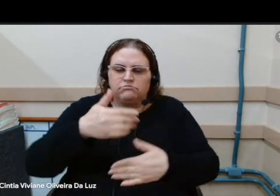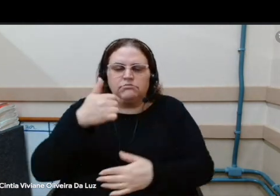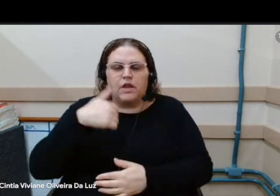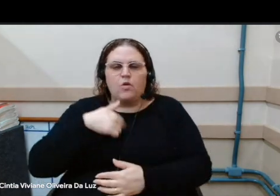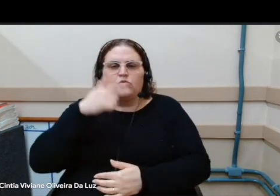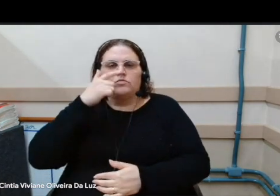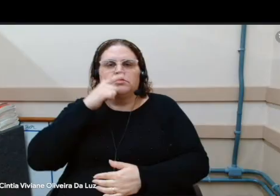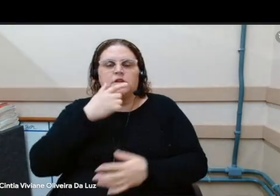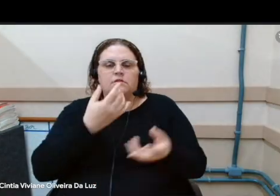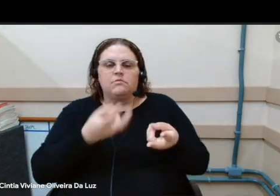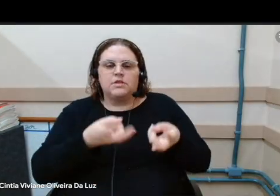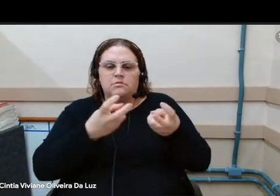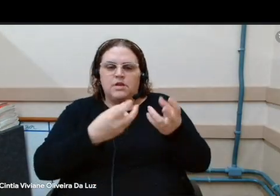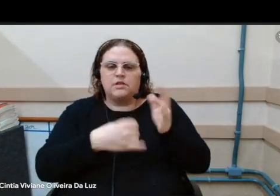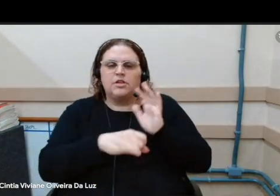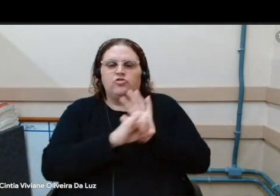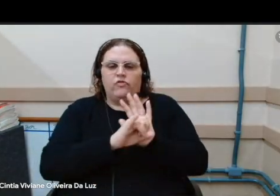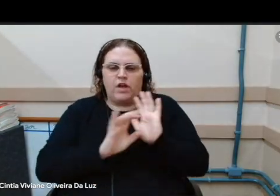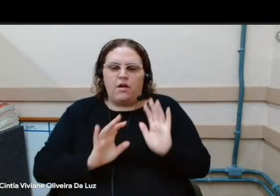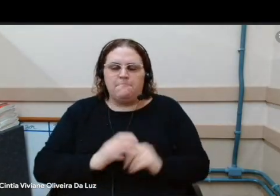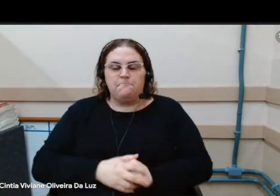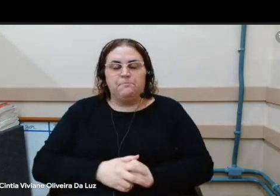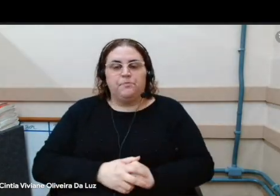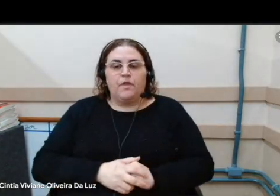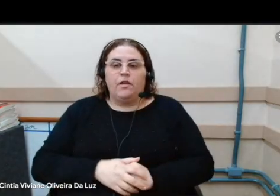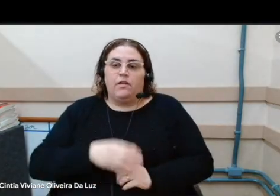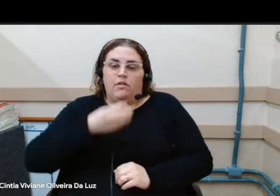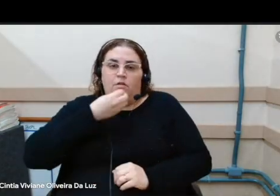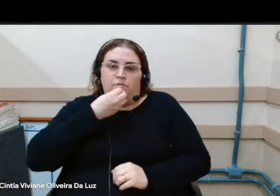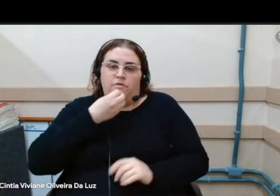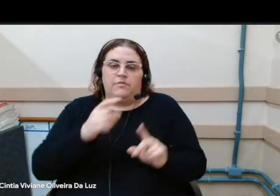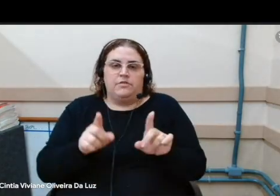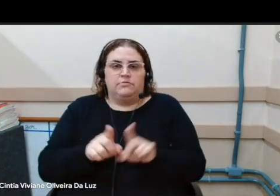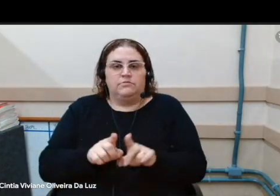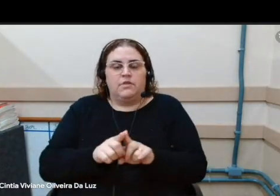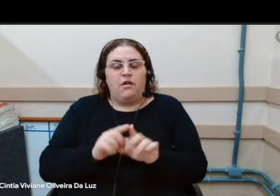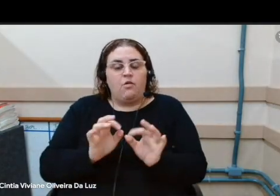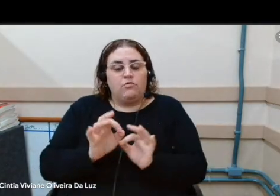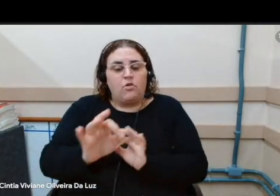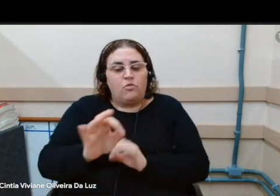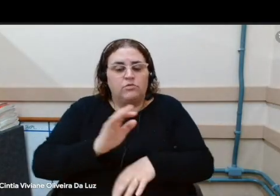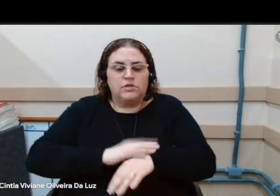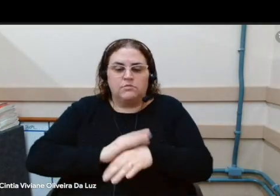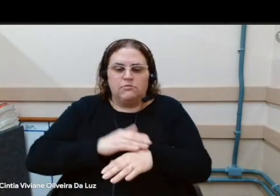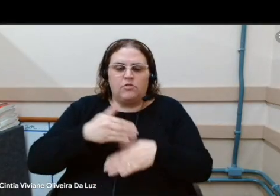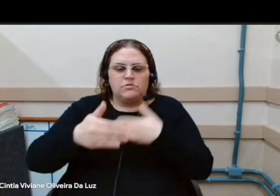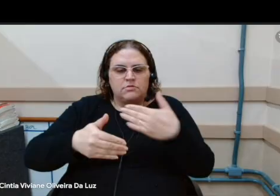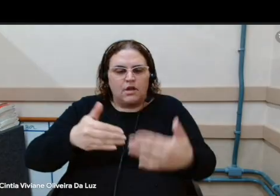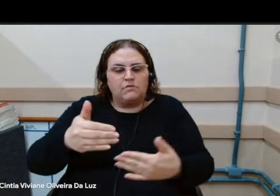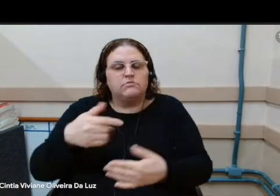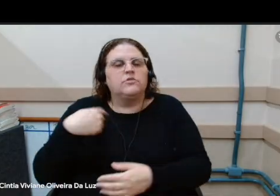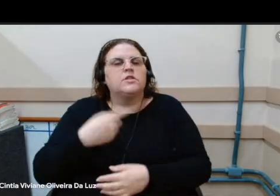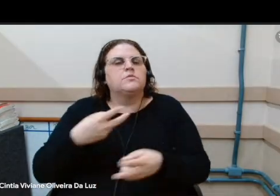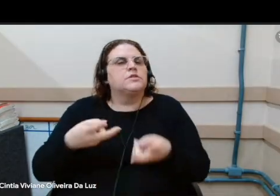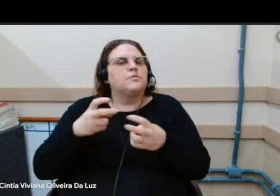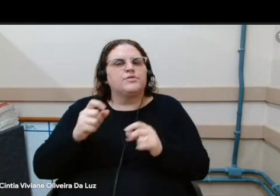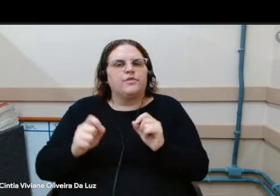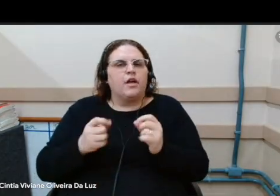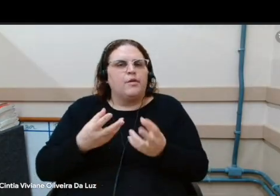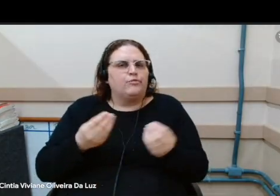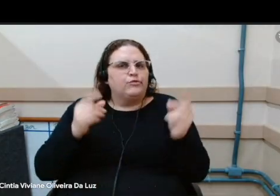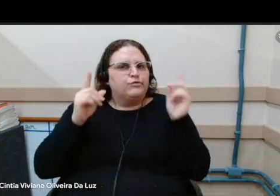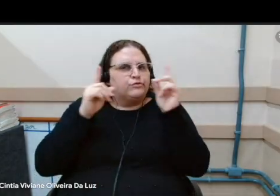identificar e e lógico que ao longo desse processo a gente percebe que é bastante complexo e